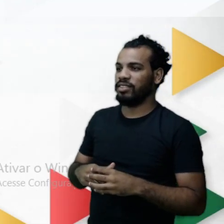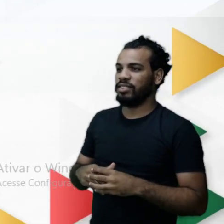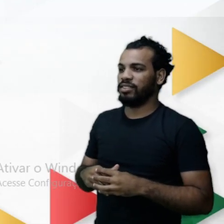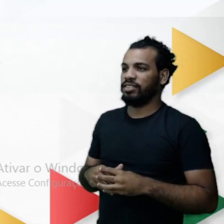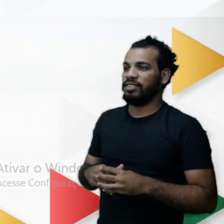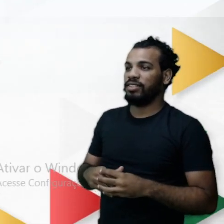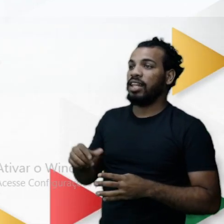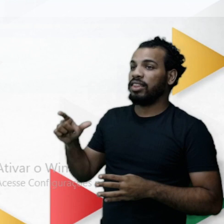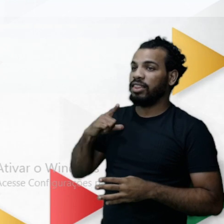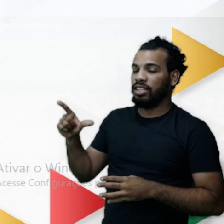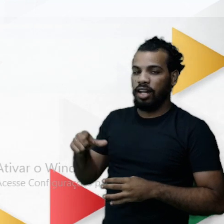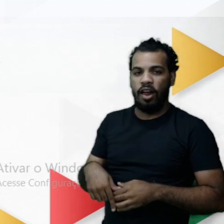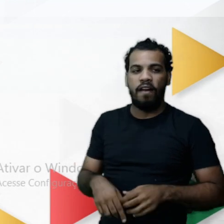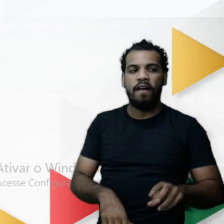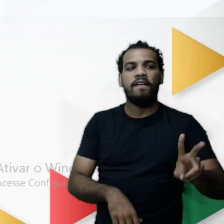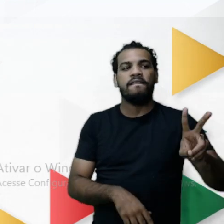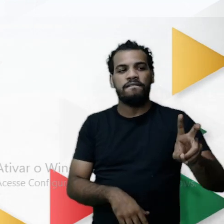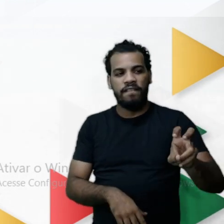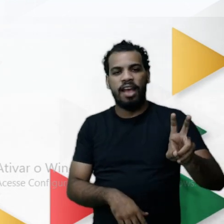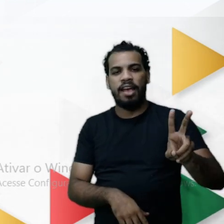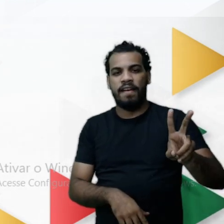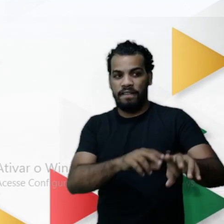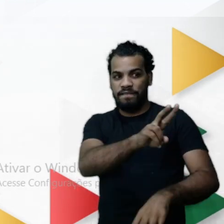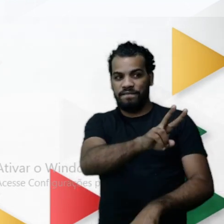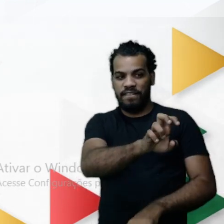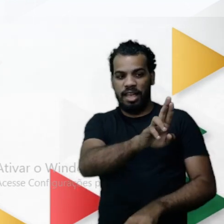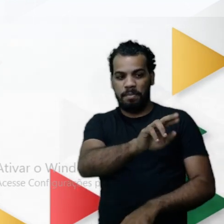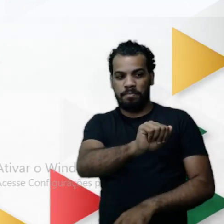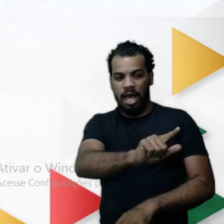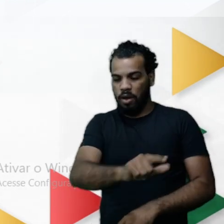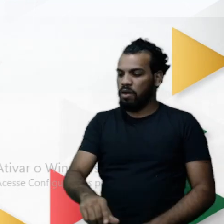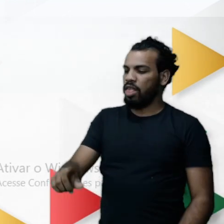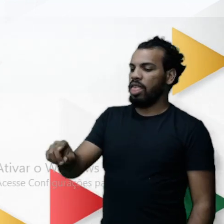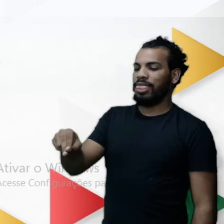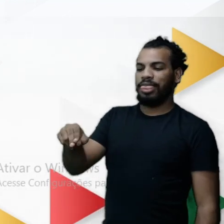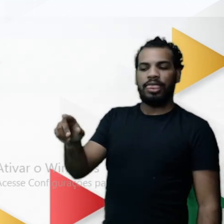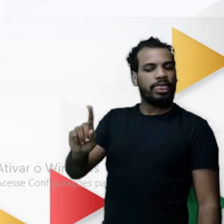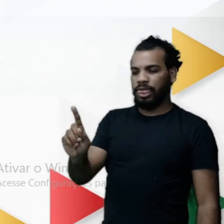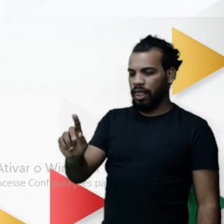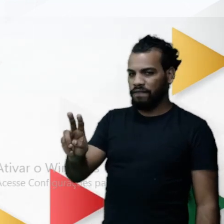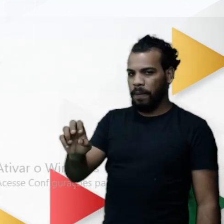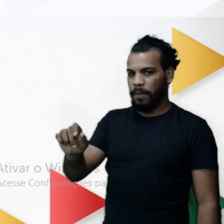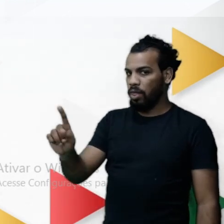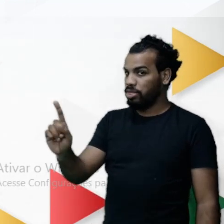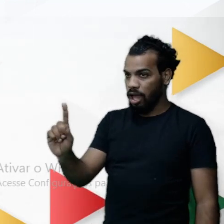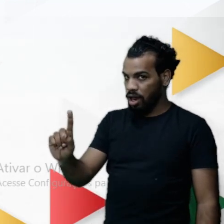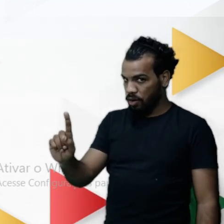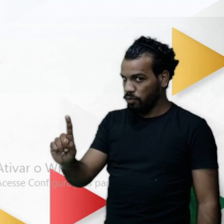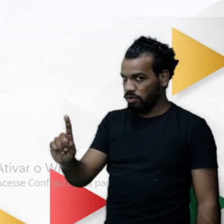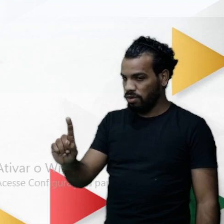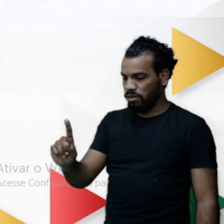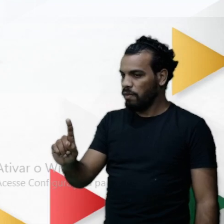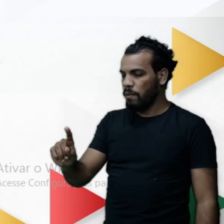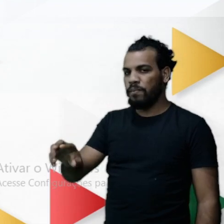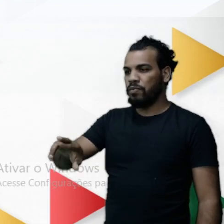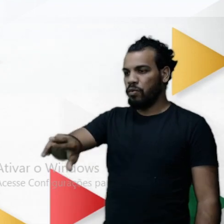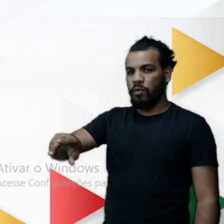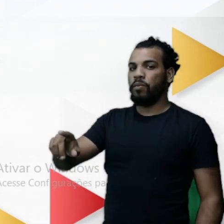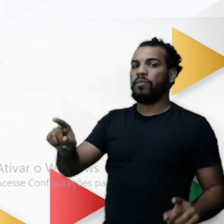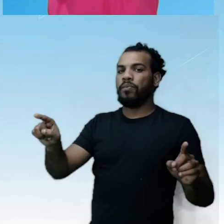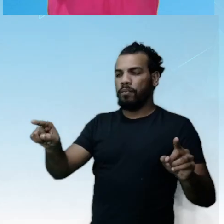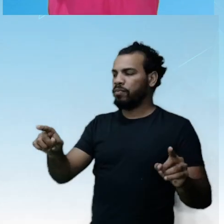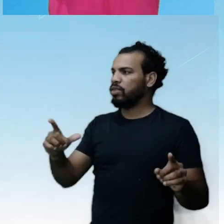elemento não verbal. Vejam só que o elemento verbal e o elemento não verbal, eles